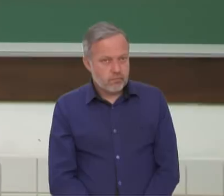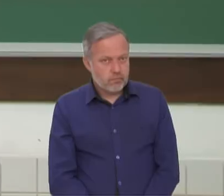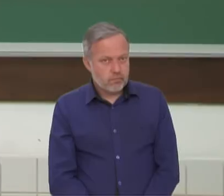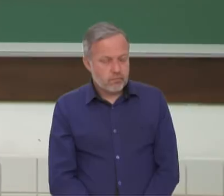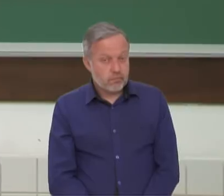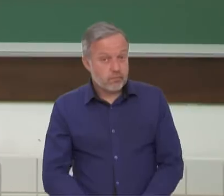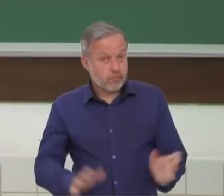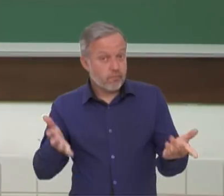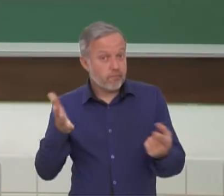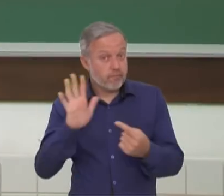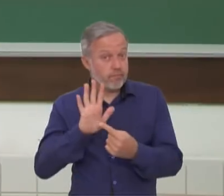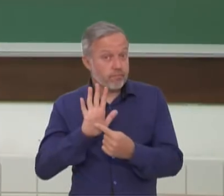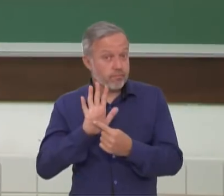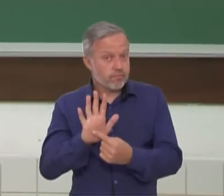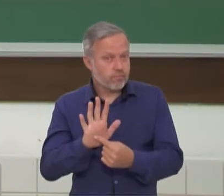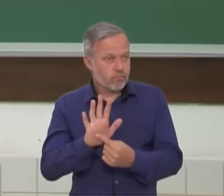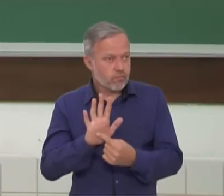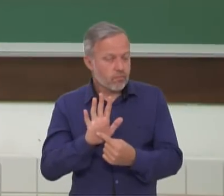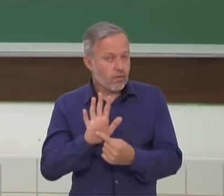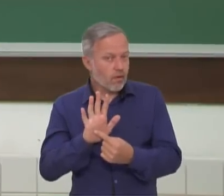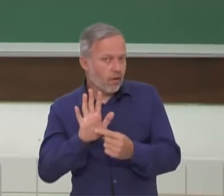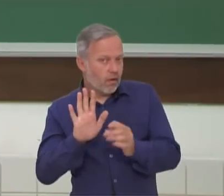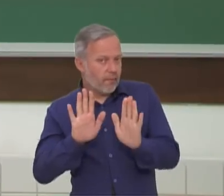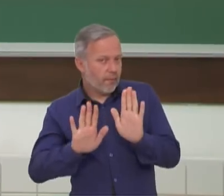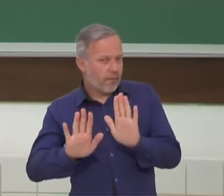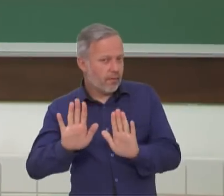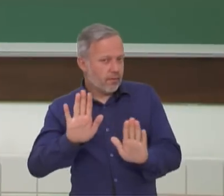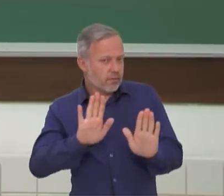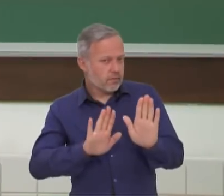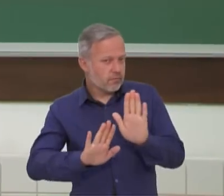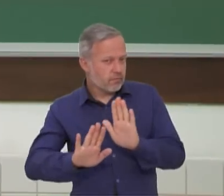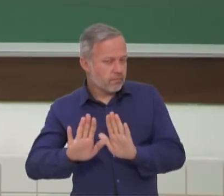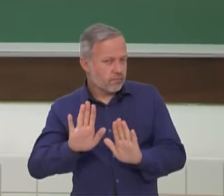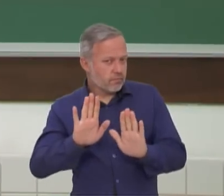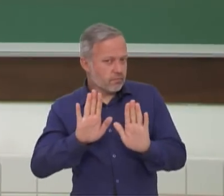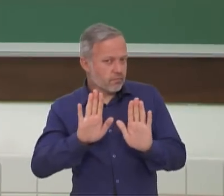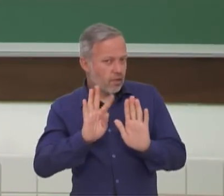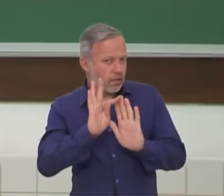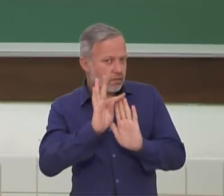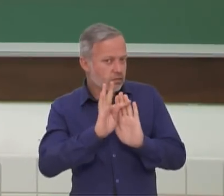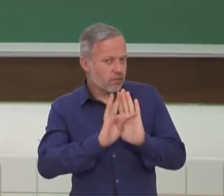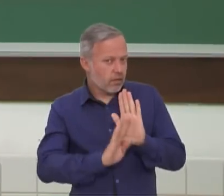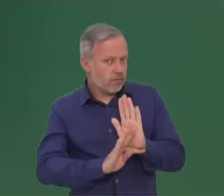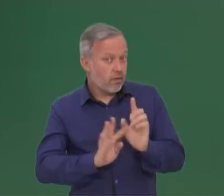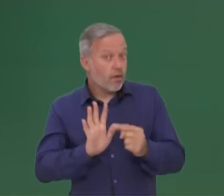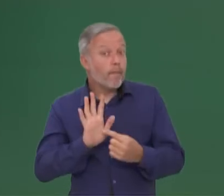Então eu vou mostrar para vocês agora evidências que mostram que os